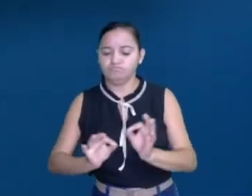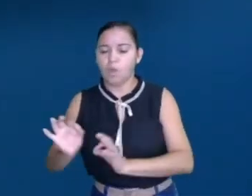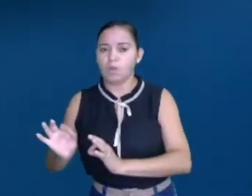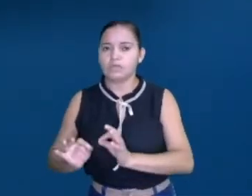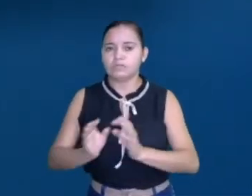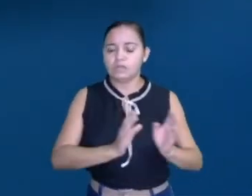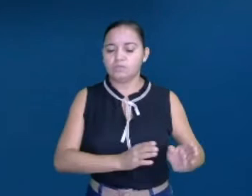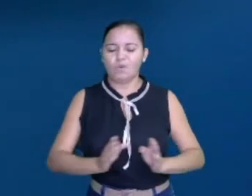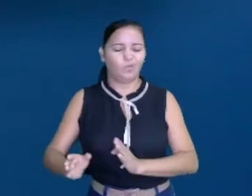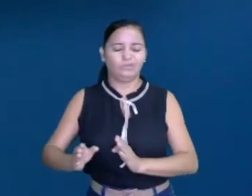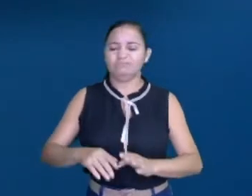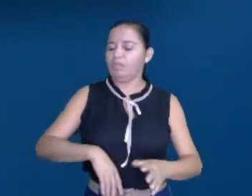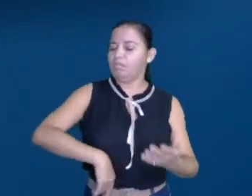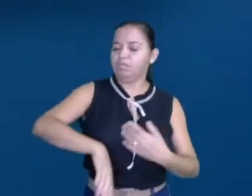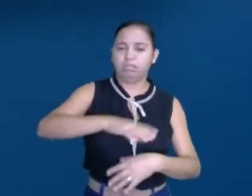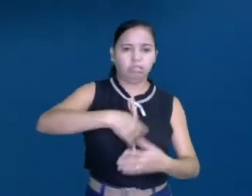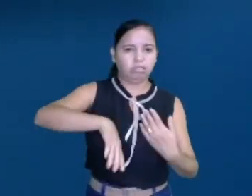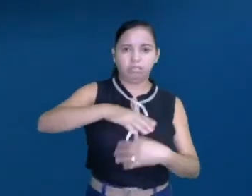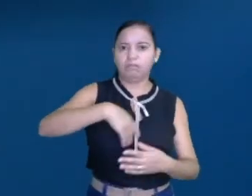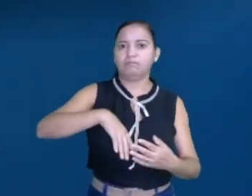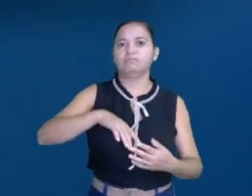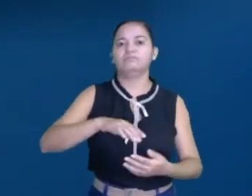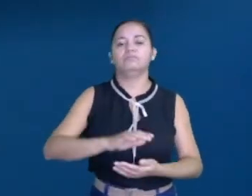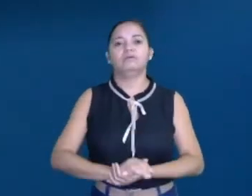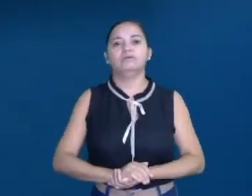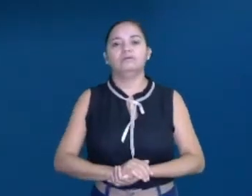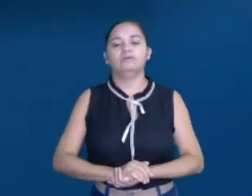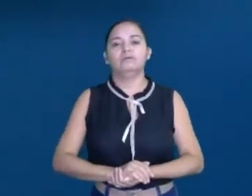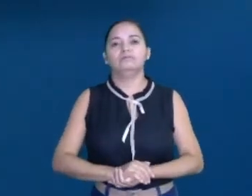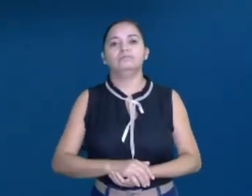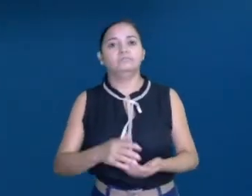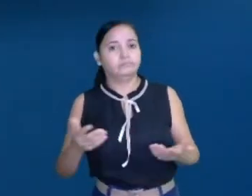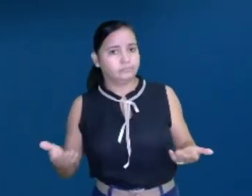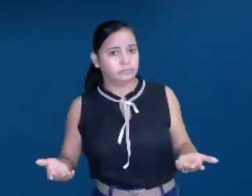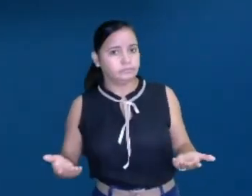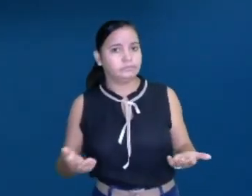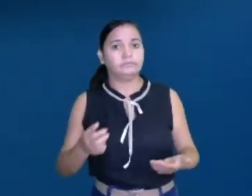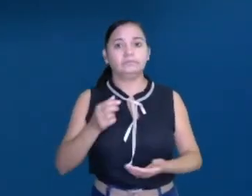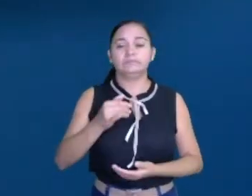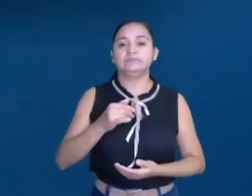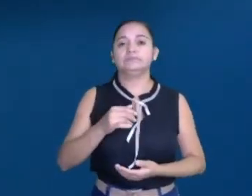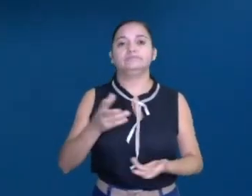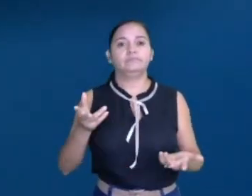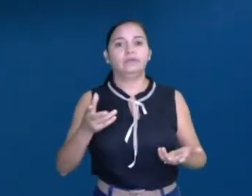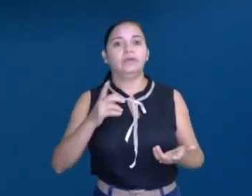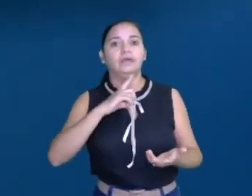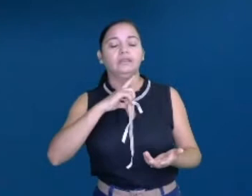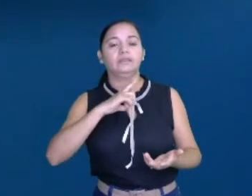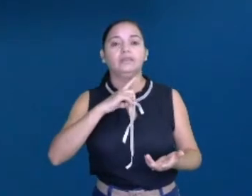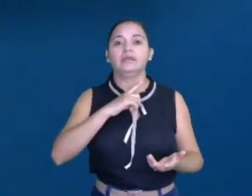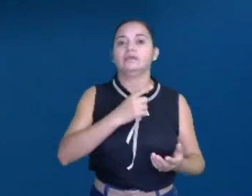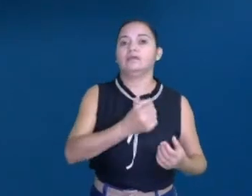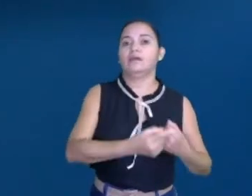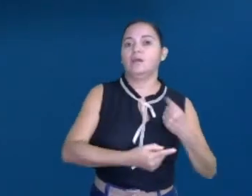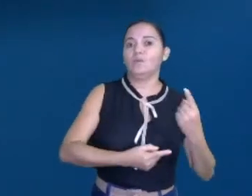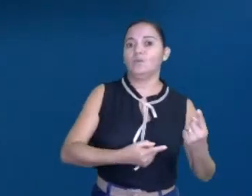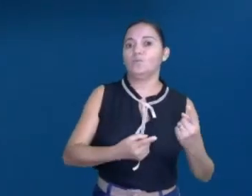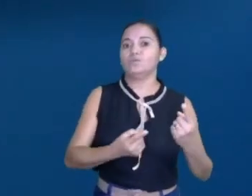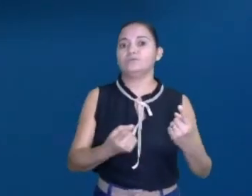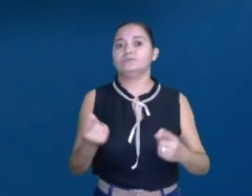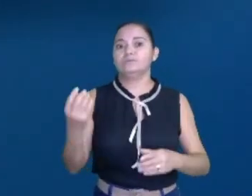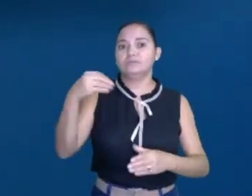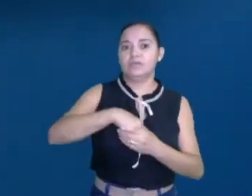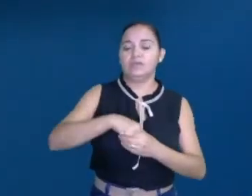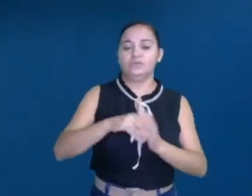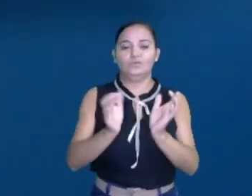agregados sociais nem sempre vai ser intencional, vai existir uma intenção deles estarem agrupados